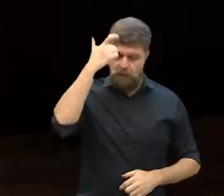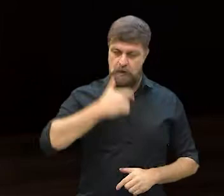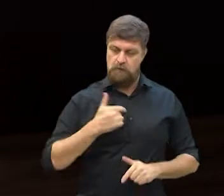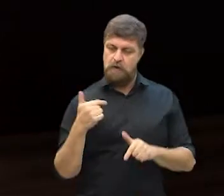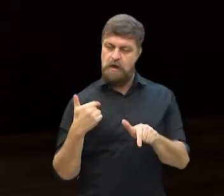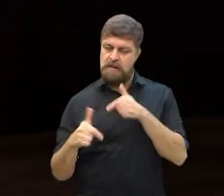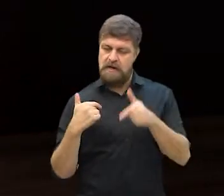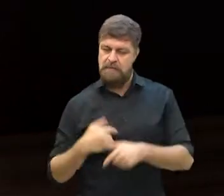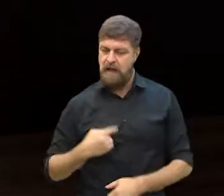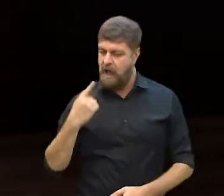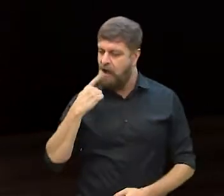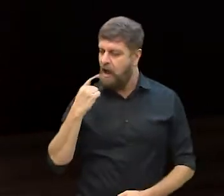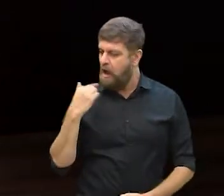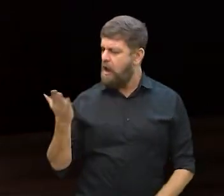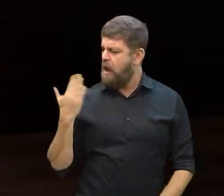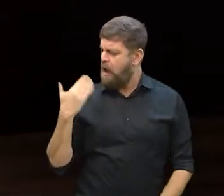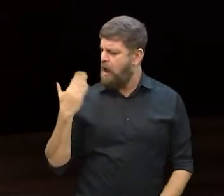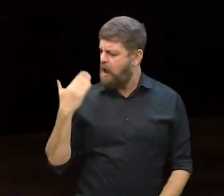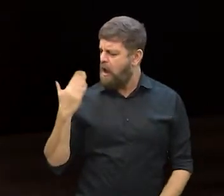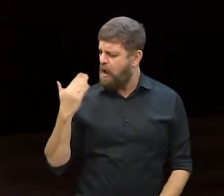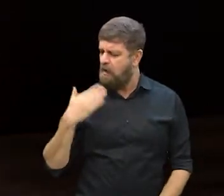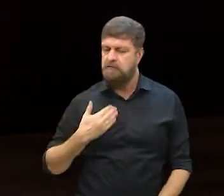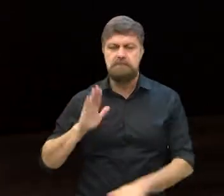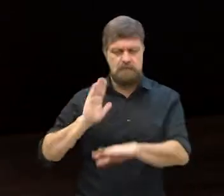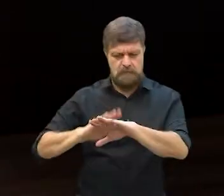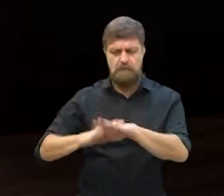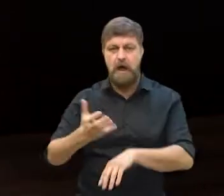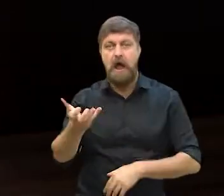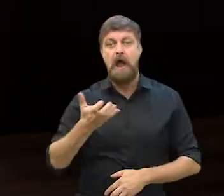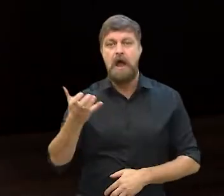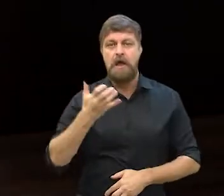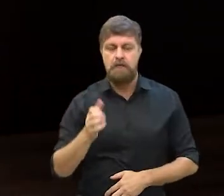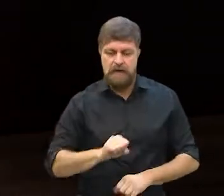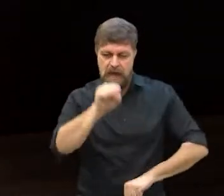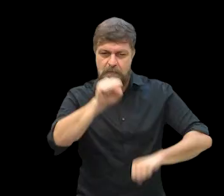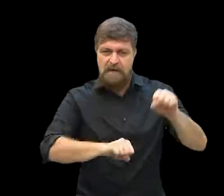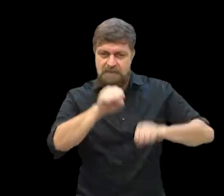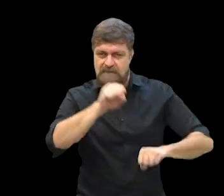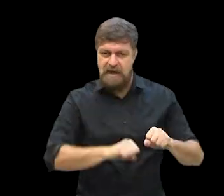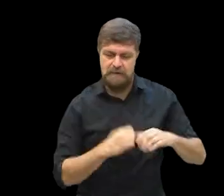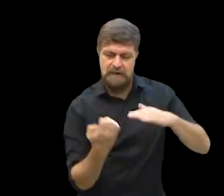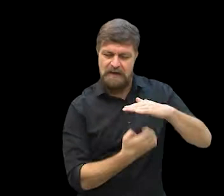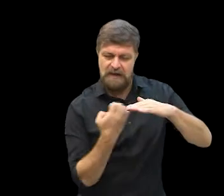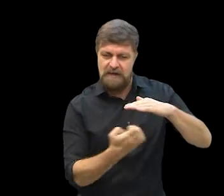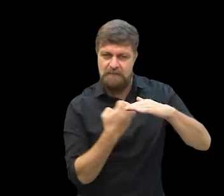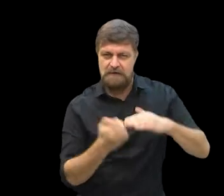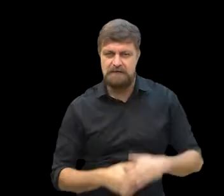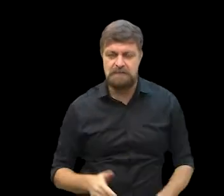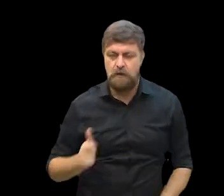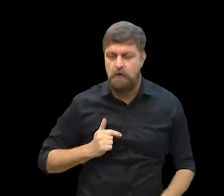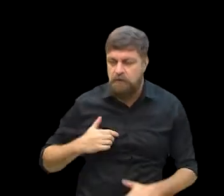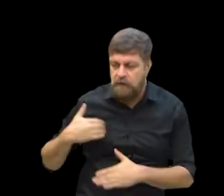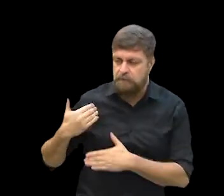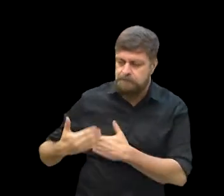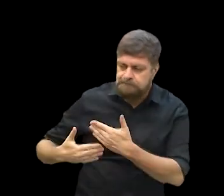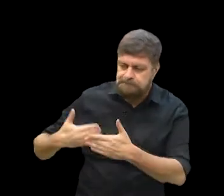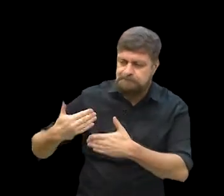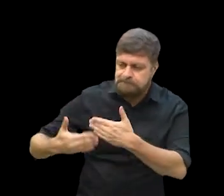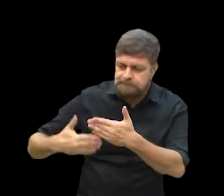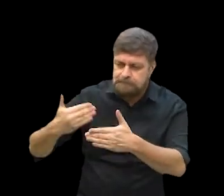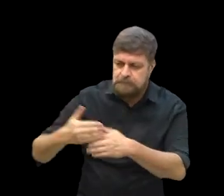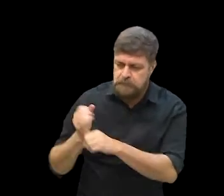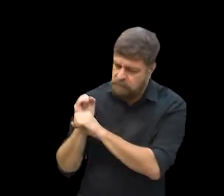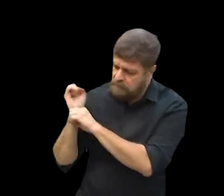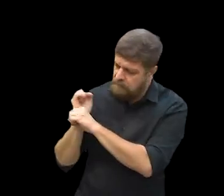vou trabalhar com pimenta, é isso que eu quero fazer, como você falou, eu quero ter uma empresa, ou não? No decorrer